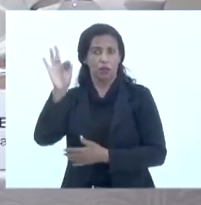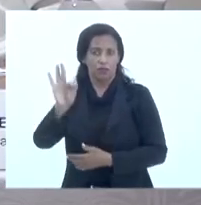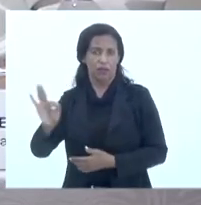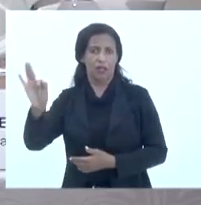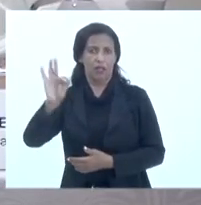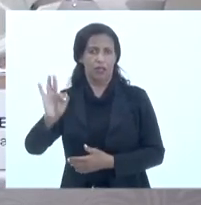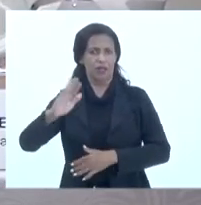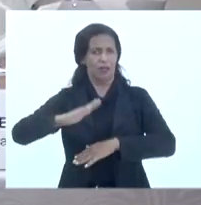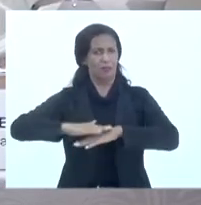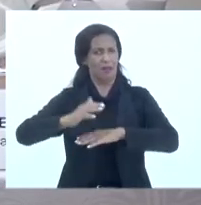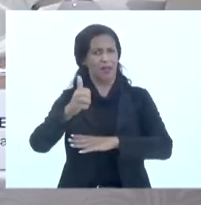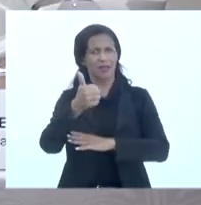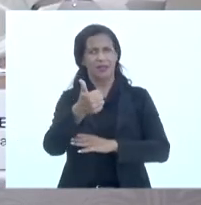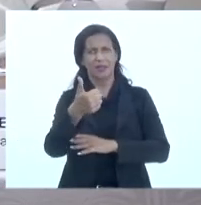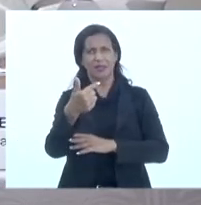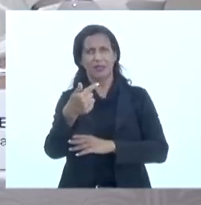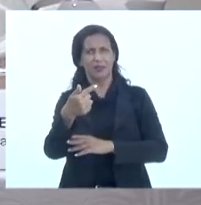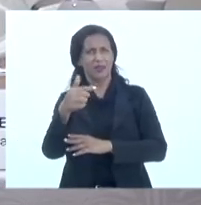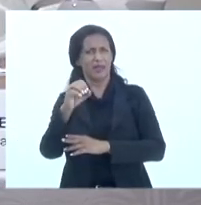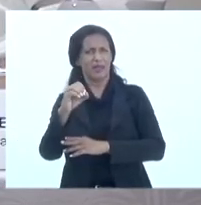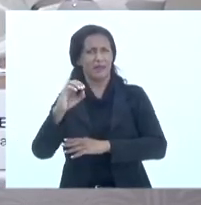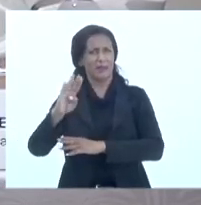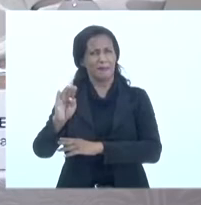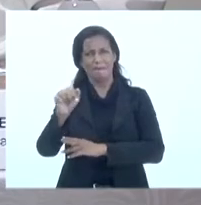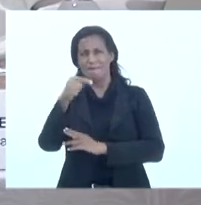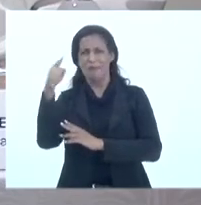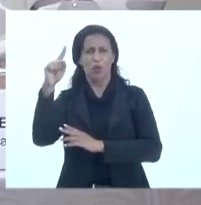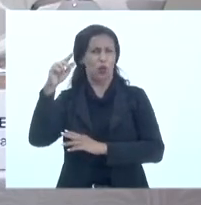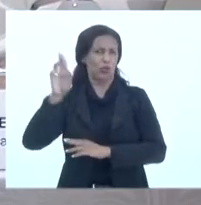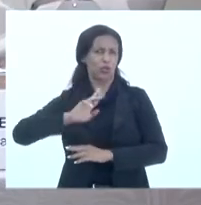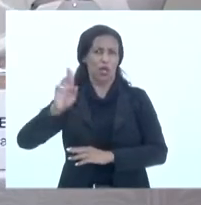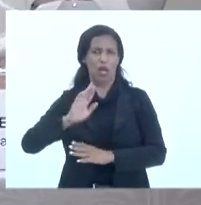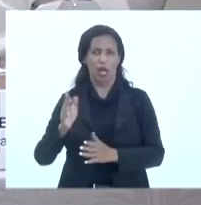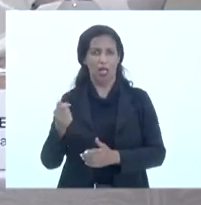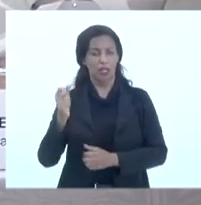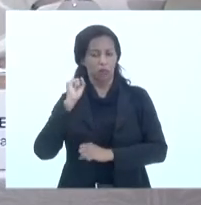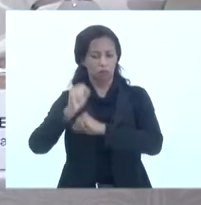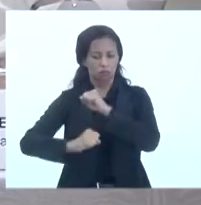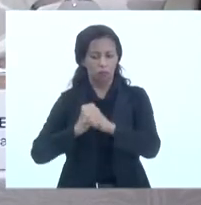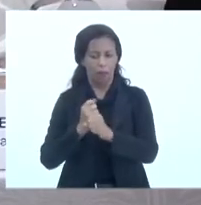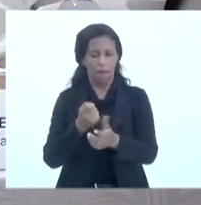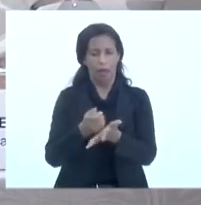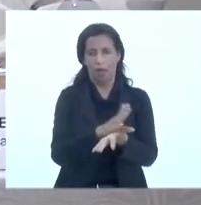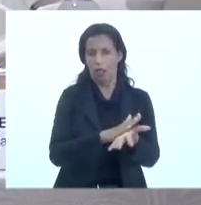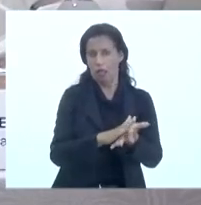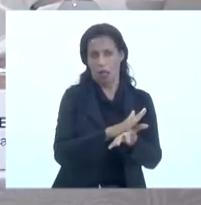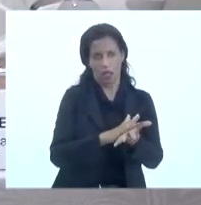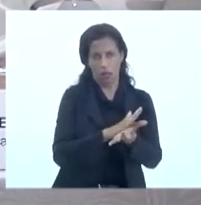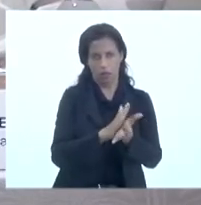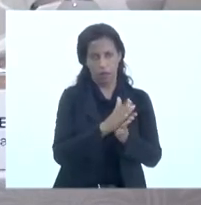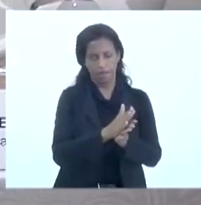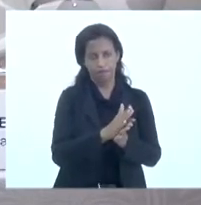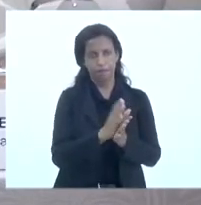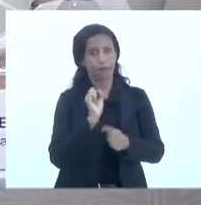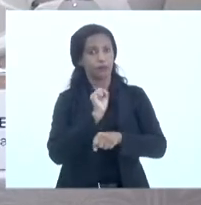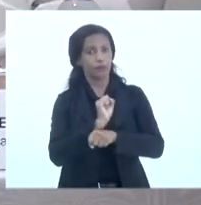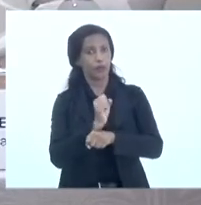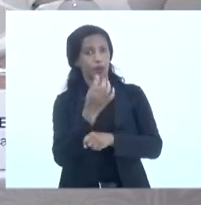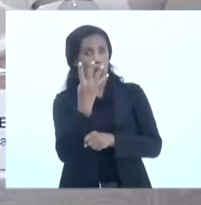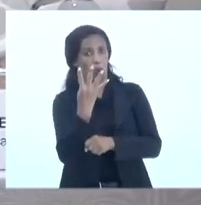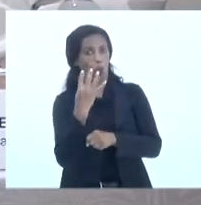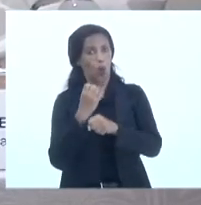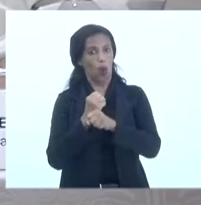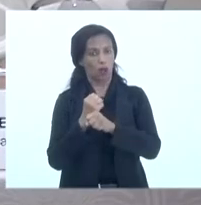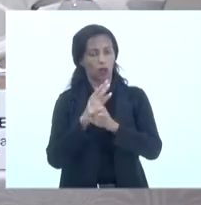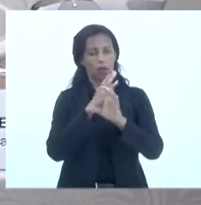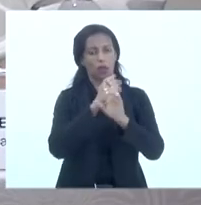reais. O Estado não vai pagar nada no primeiro ano. Depois vai passar mais 4 anos pagando